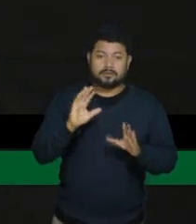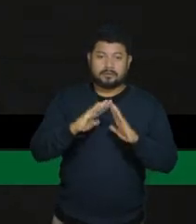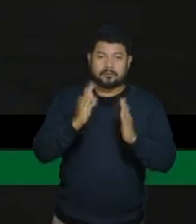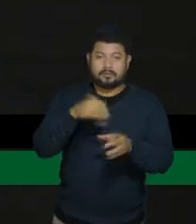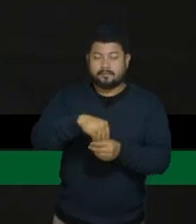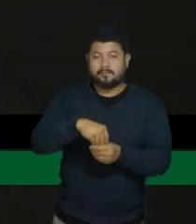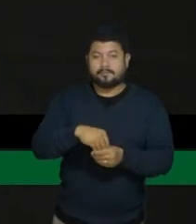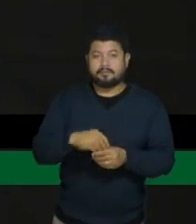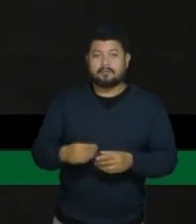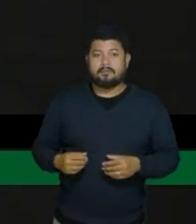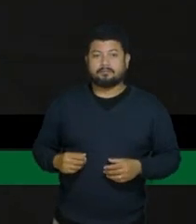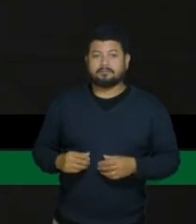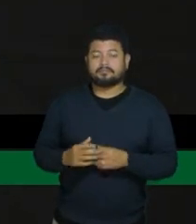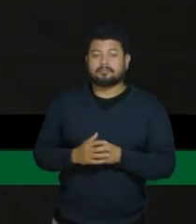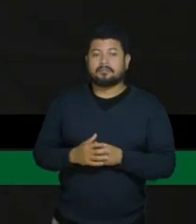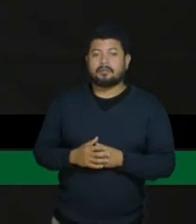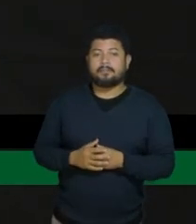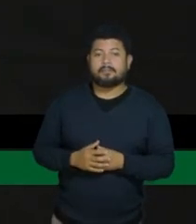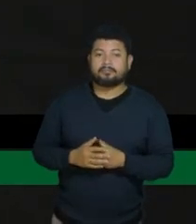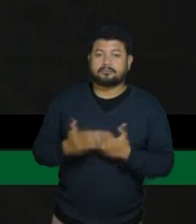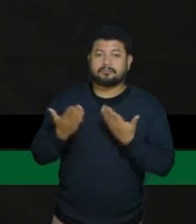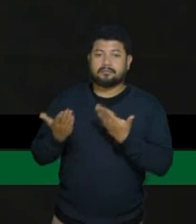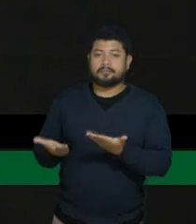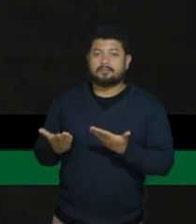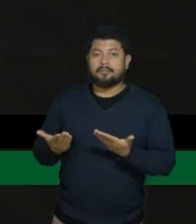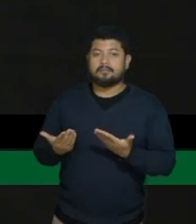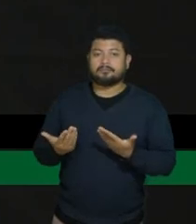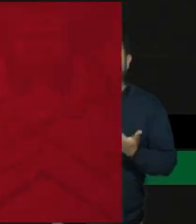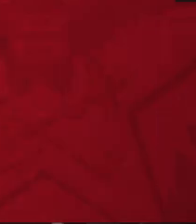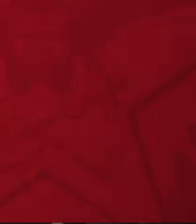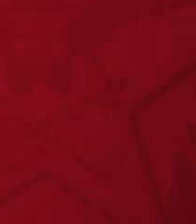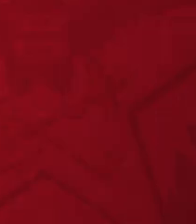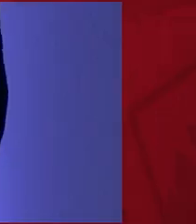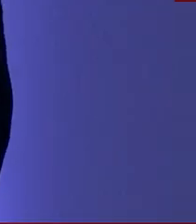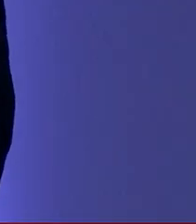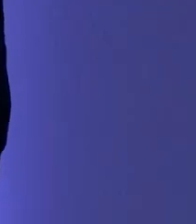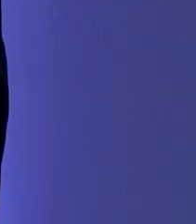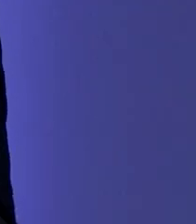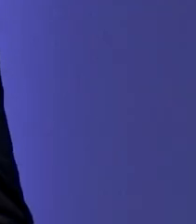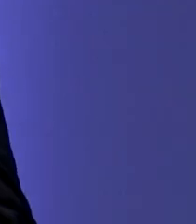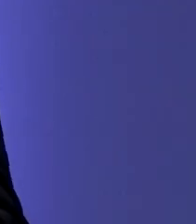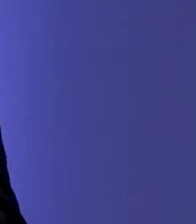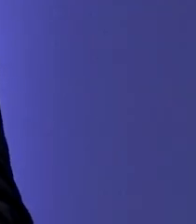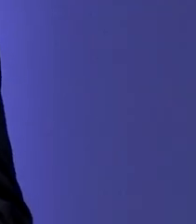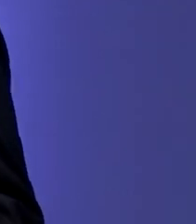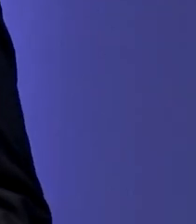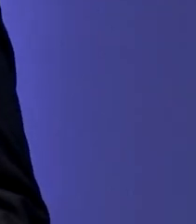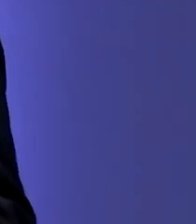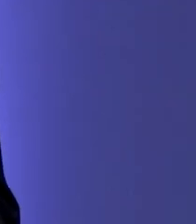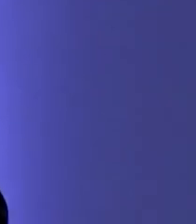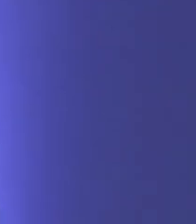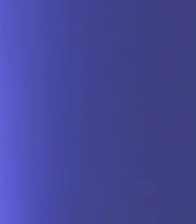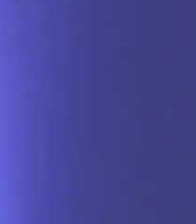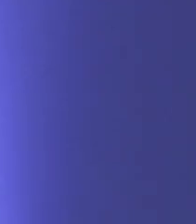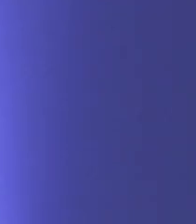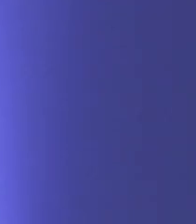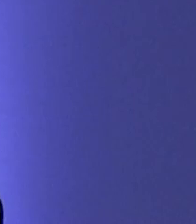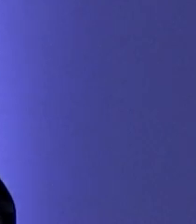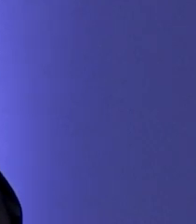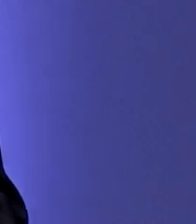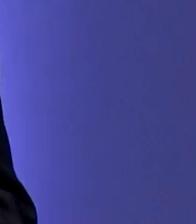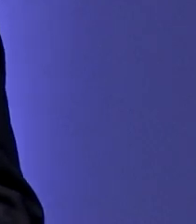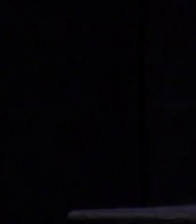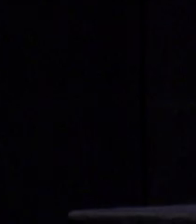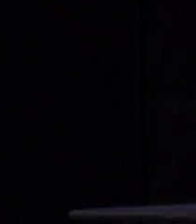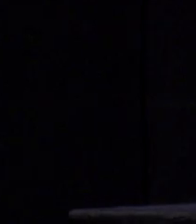que o Estado ainda não aplicou para a instalação de antenas de telefonia. O deputado Maurício Peixer falou sobre ações desempenhadas